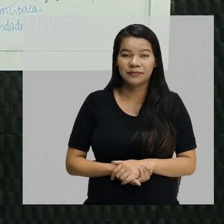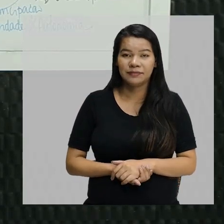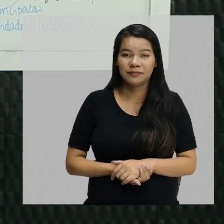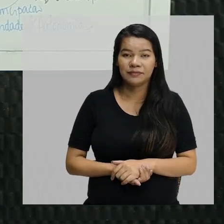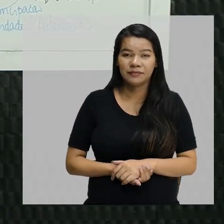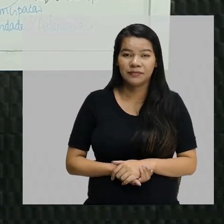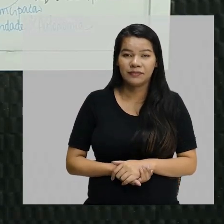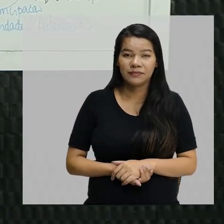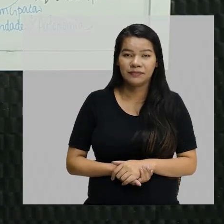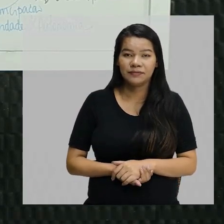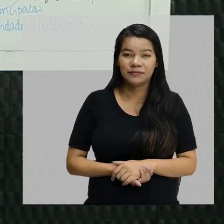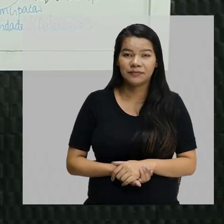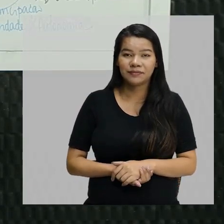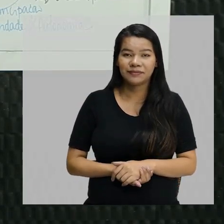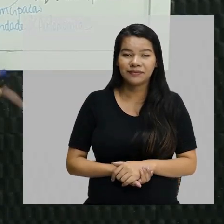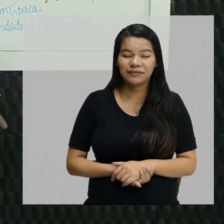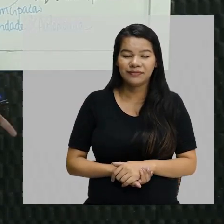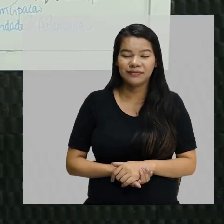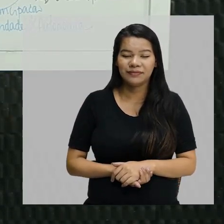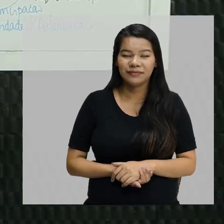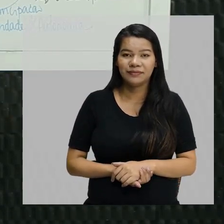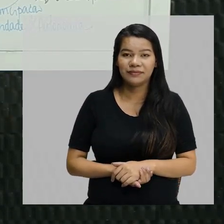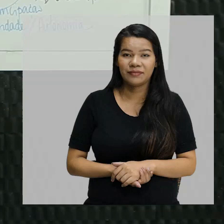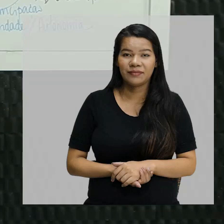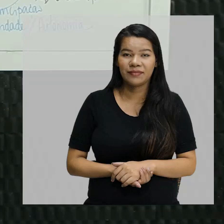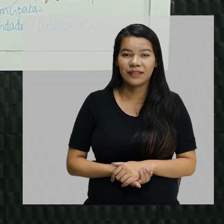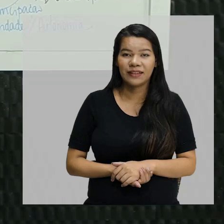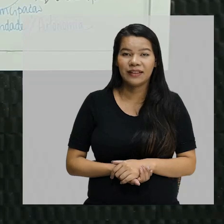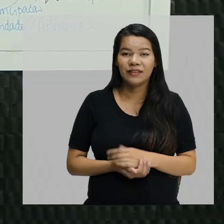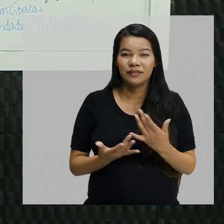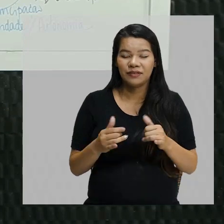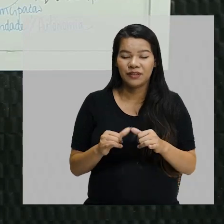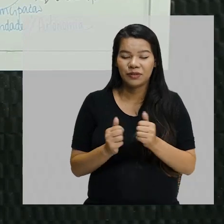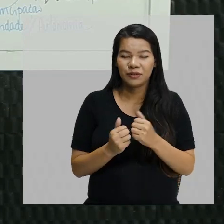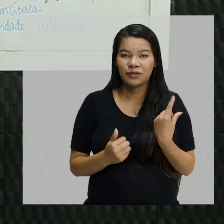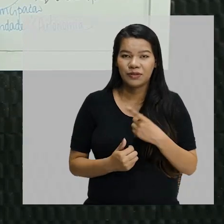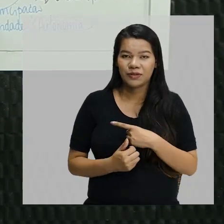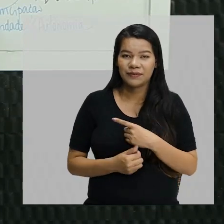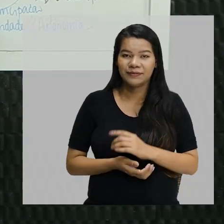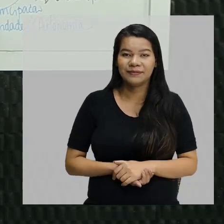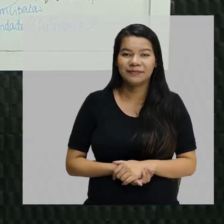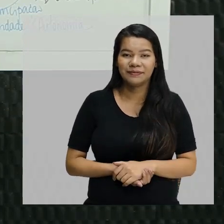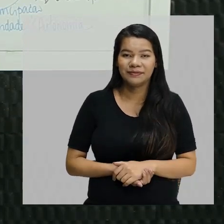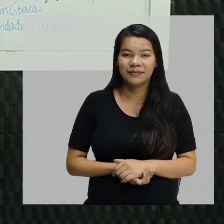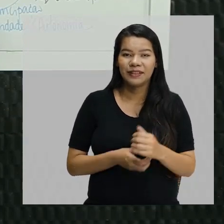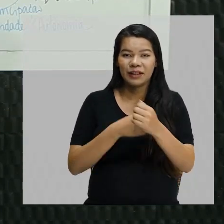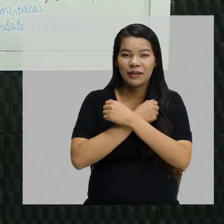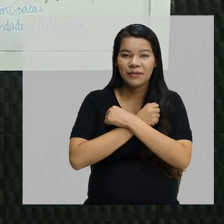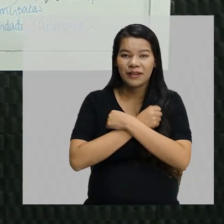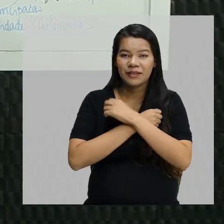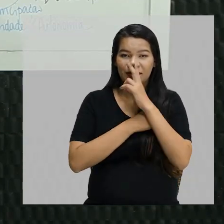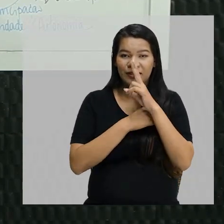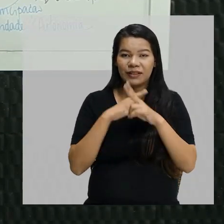fique estudando né fique conosco dá essa força aí essa palavra de motivação sempre está conosco O André Luiz está deixando vocês este forte abraço